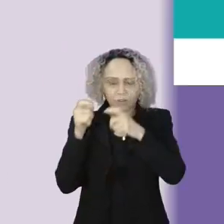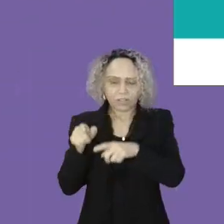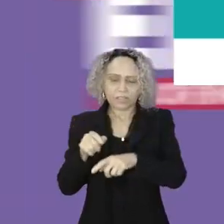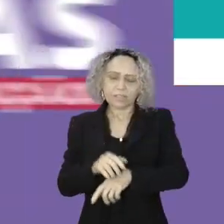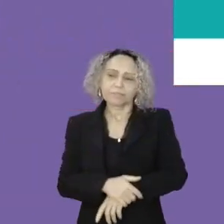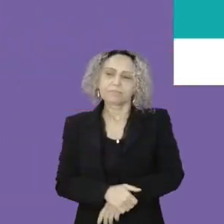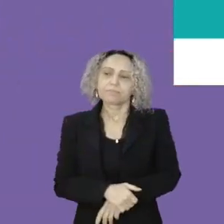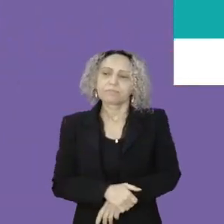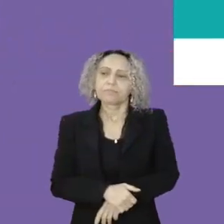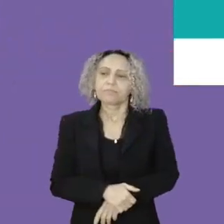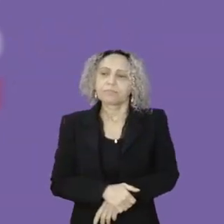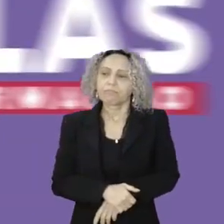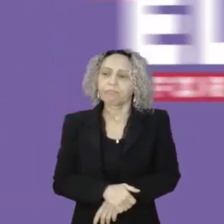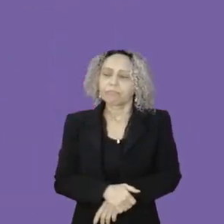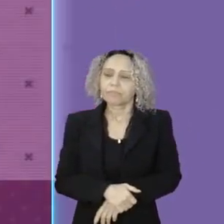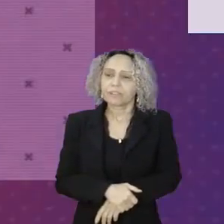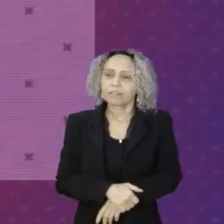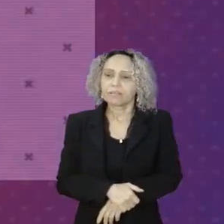Penha.